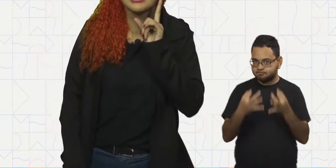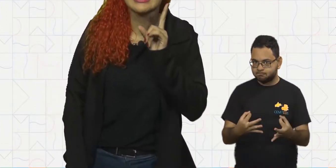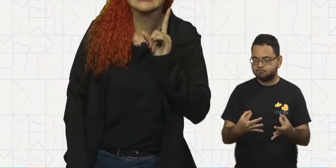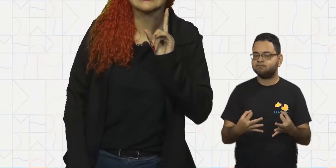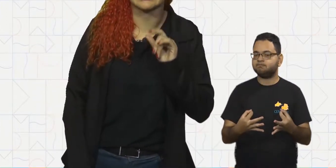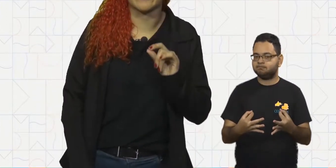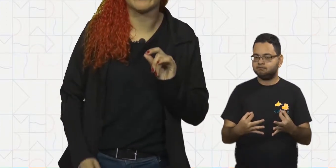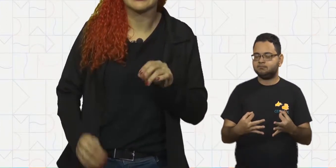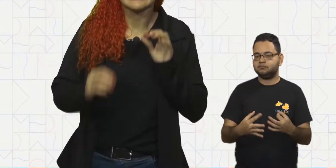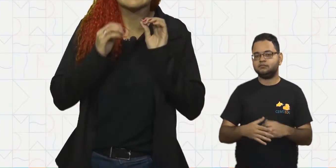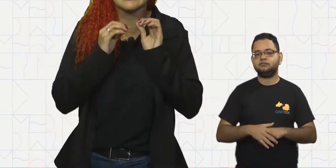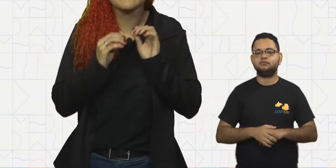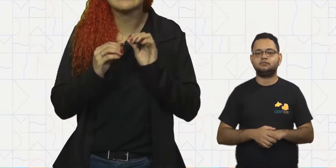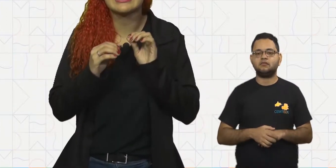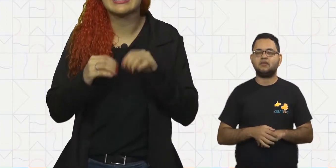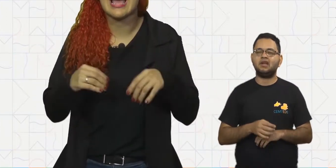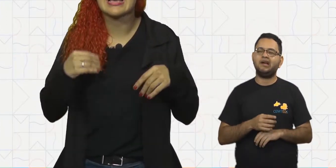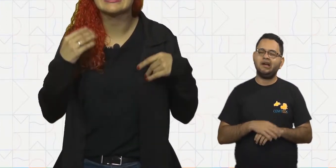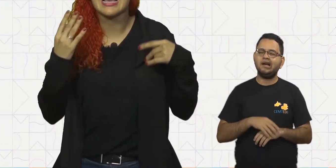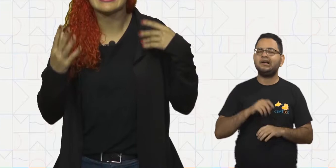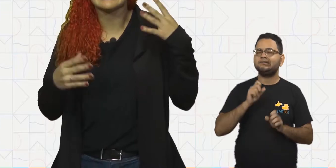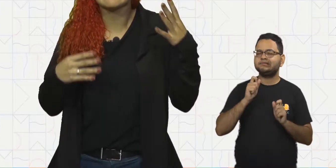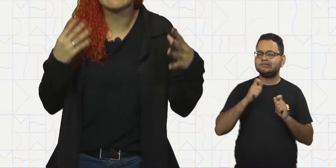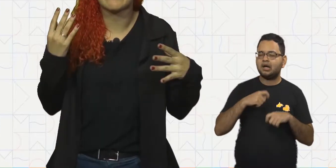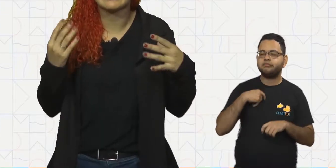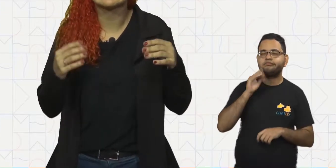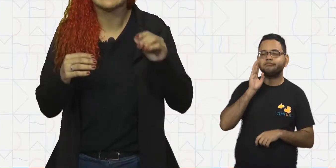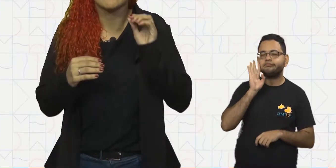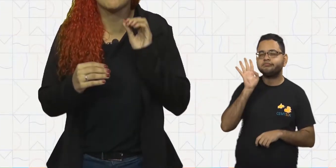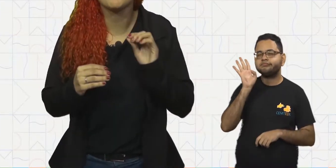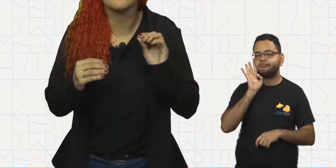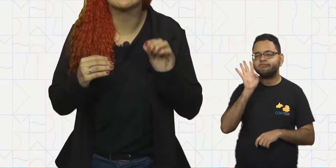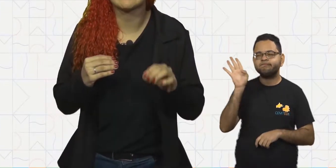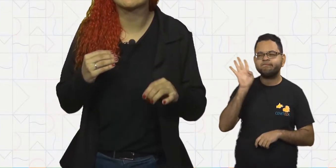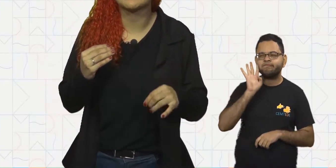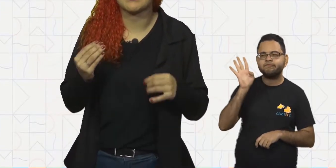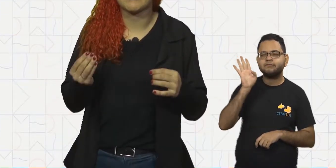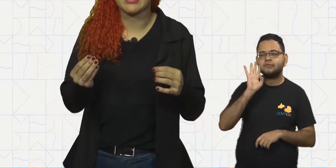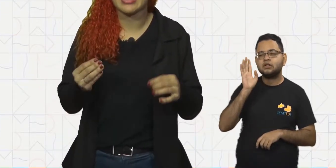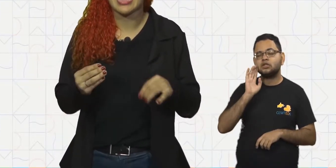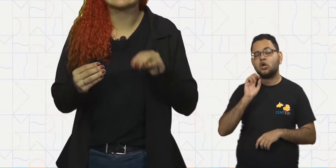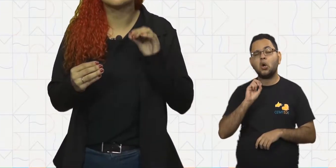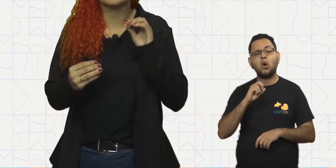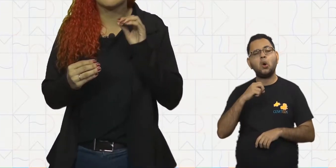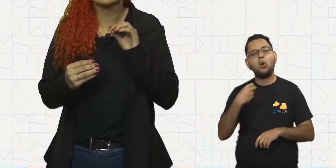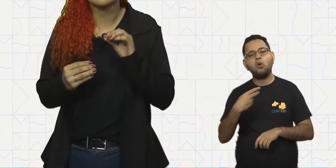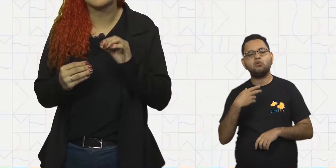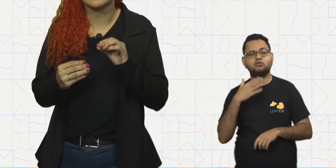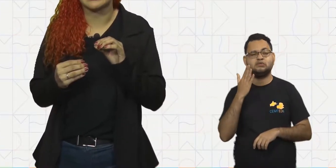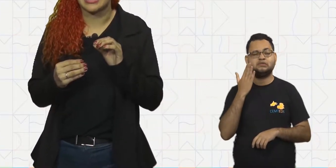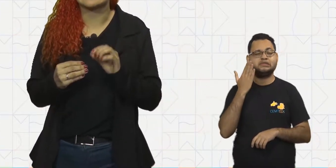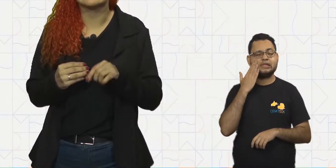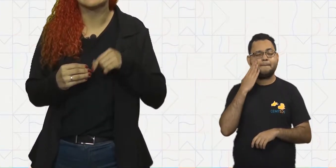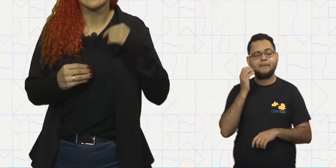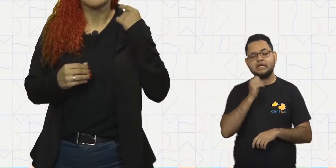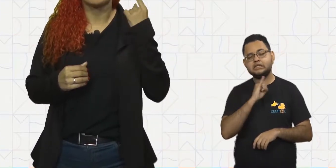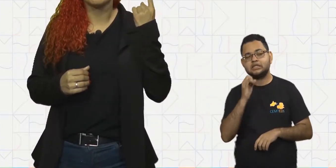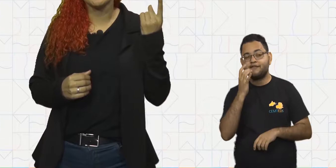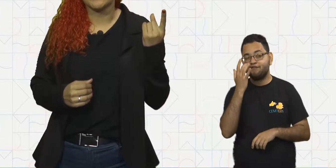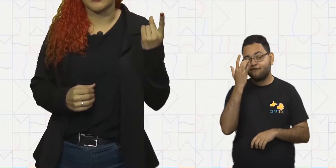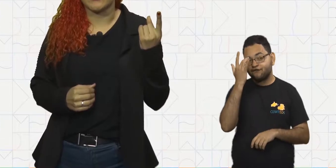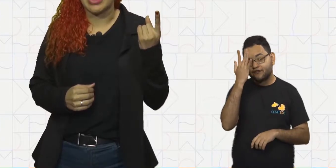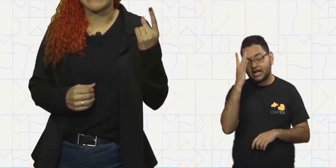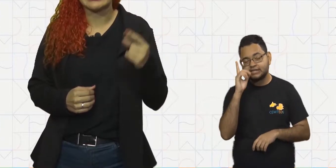entanto muito atenção temos ideias aleatórias ou Podemos prever as possibilidades